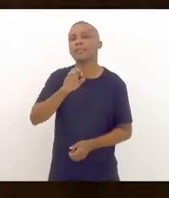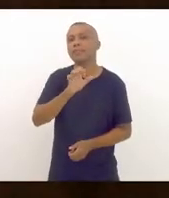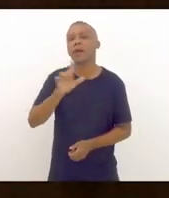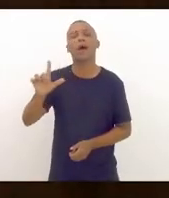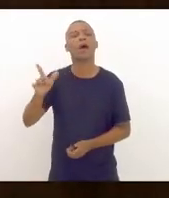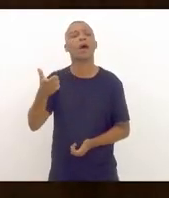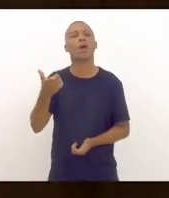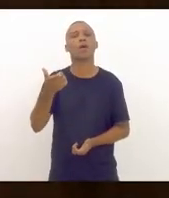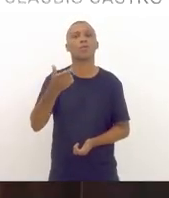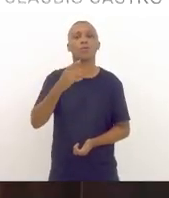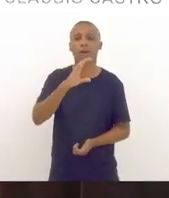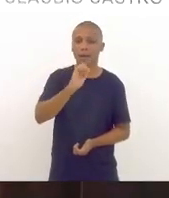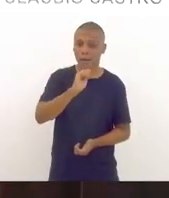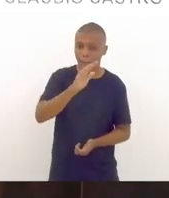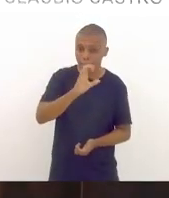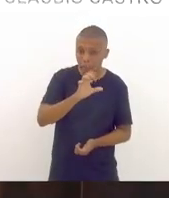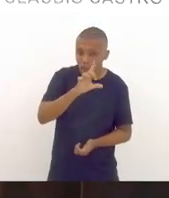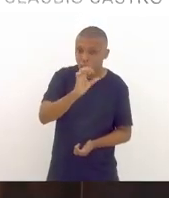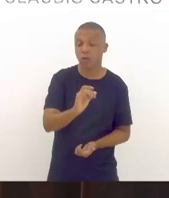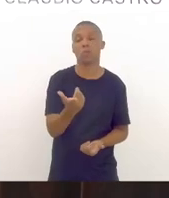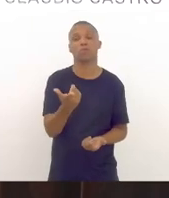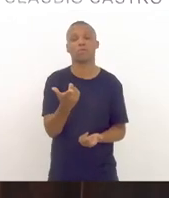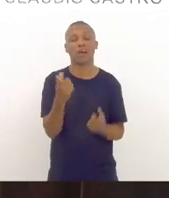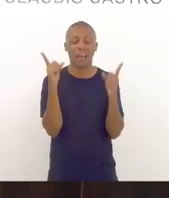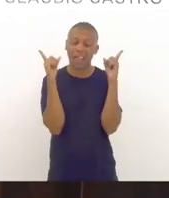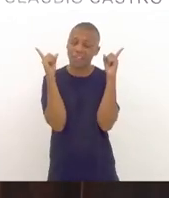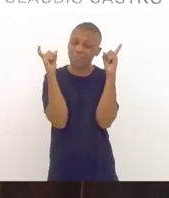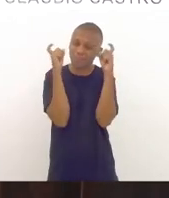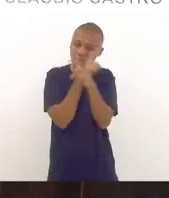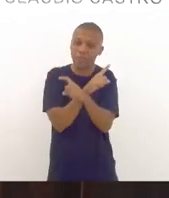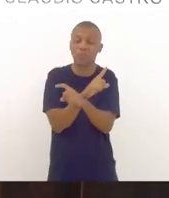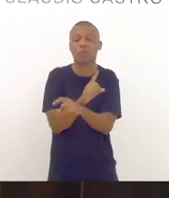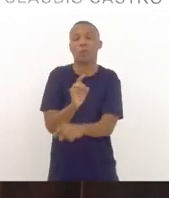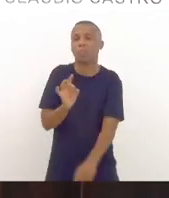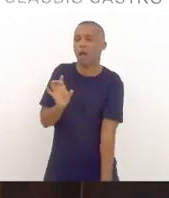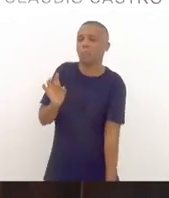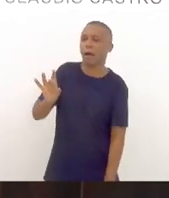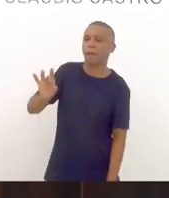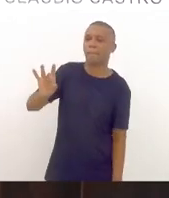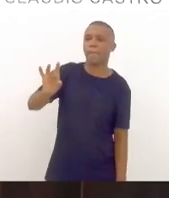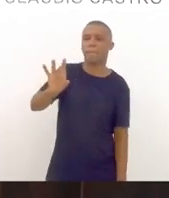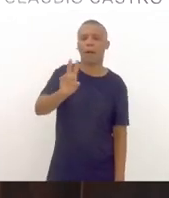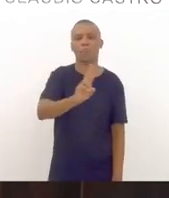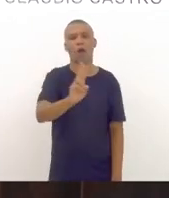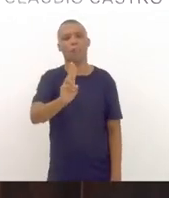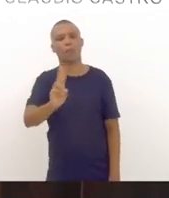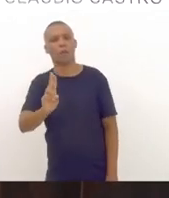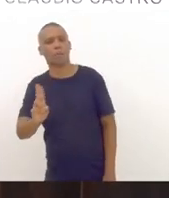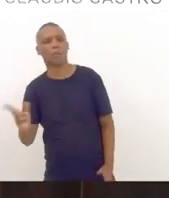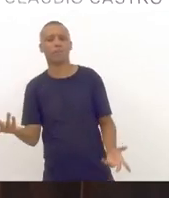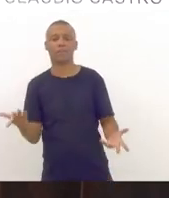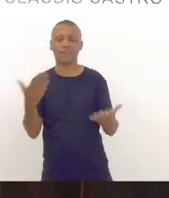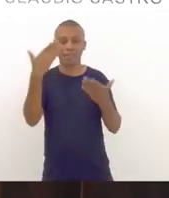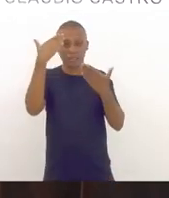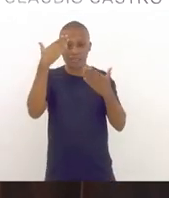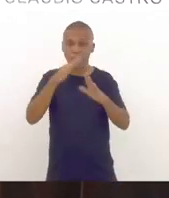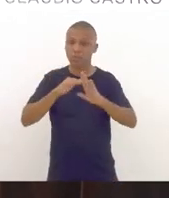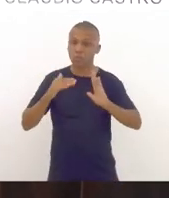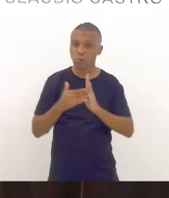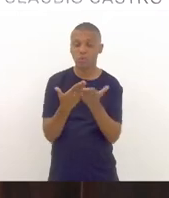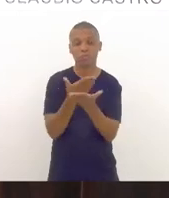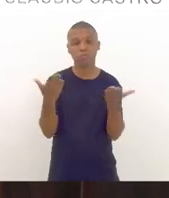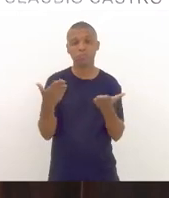Mercês, Cabelo. Gente, é difícil ficar falando o nome aqui, mas eu queria agradecer a presença de todos, agradecer a presença do